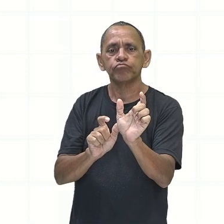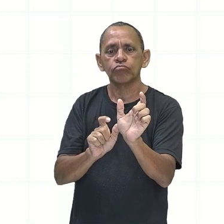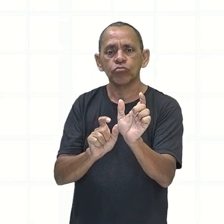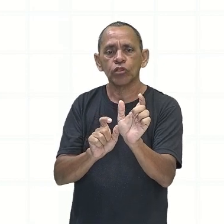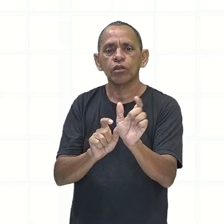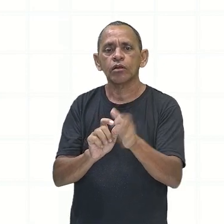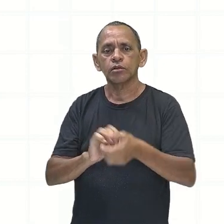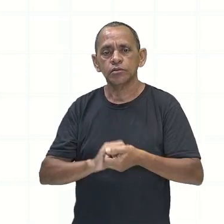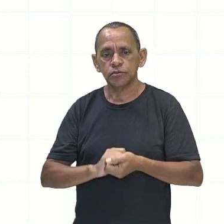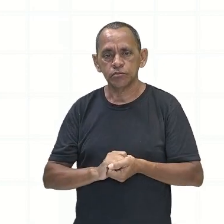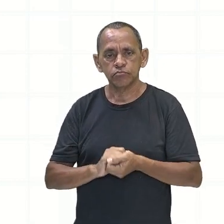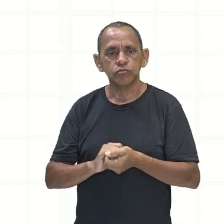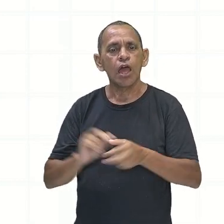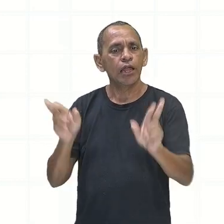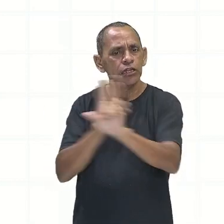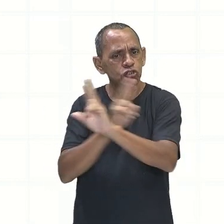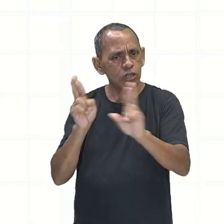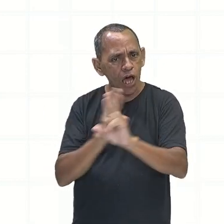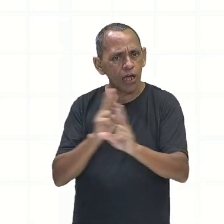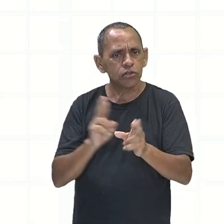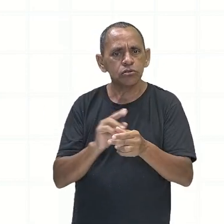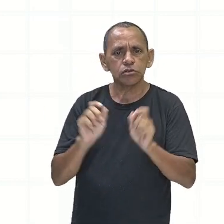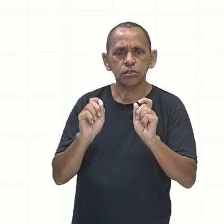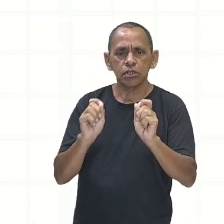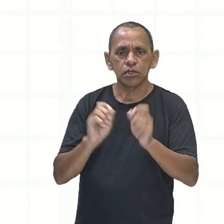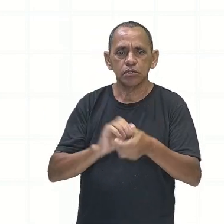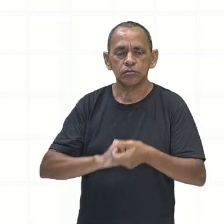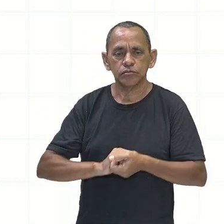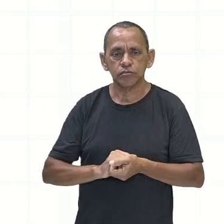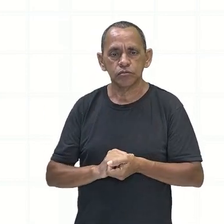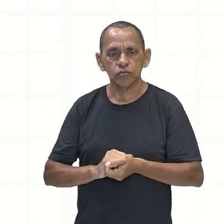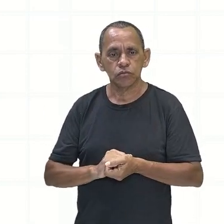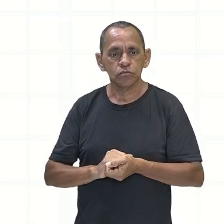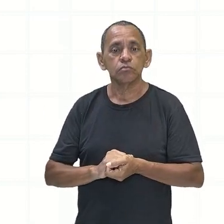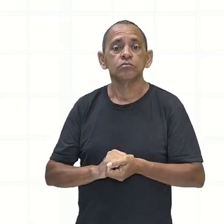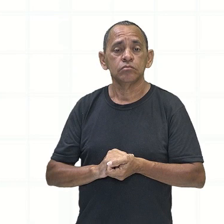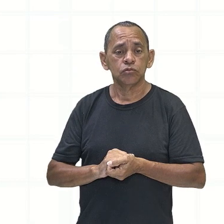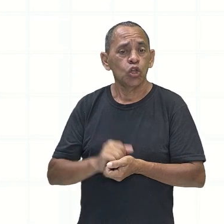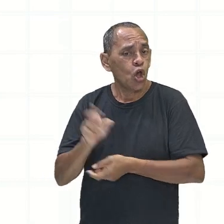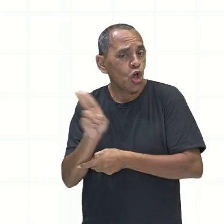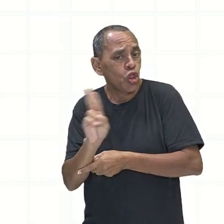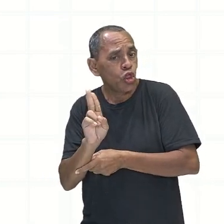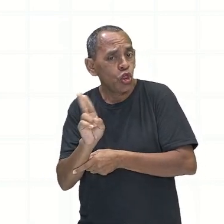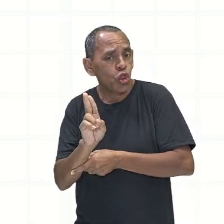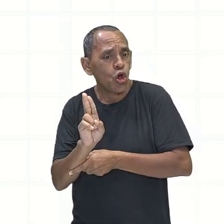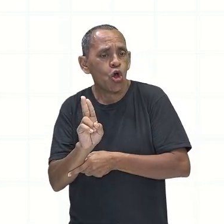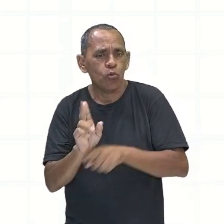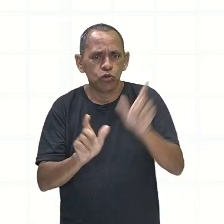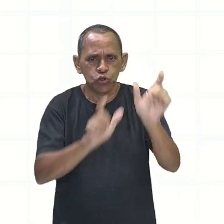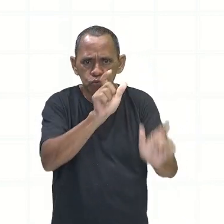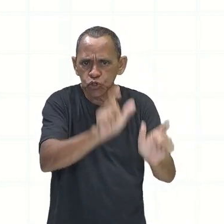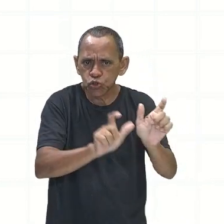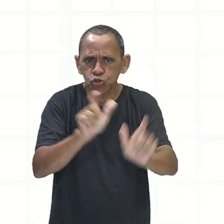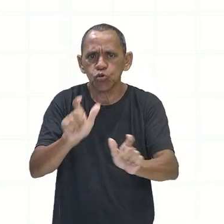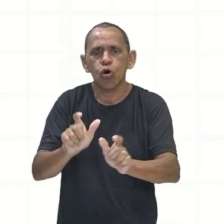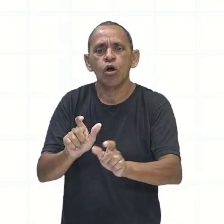está relacionado a dar nome às pessoas, né? Aliás,